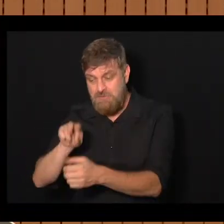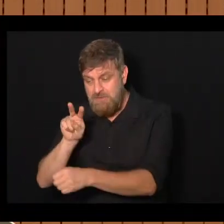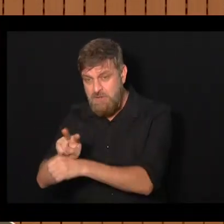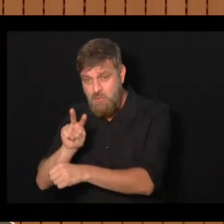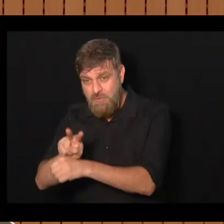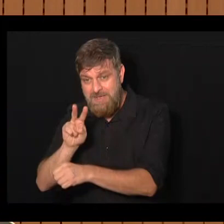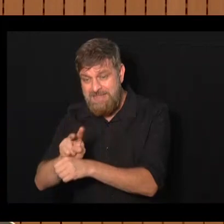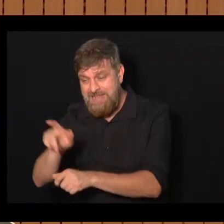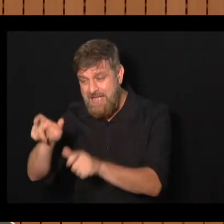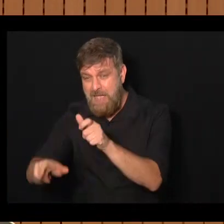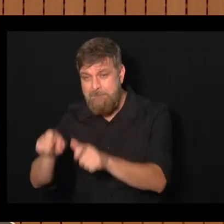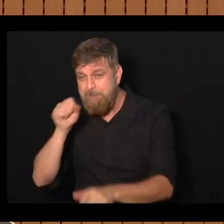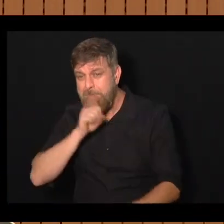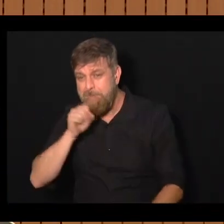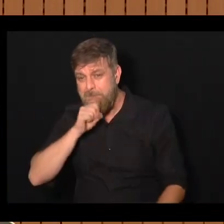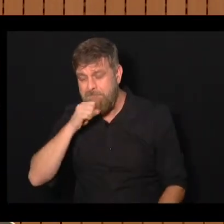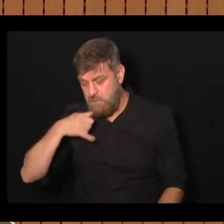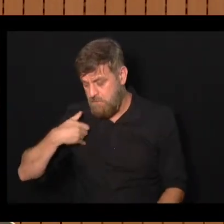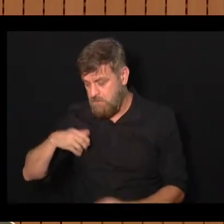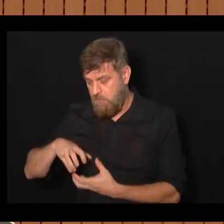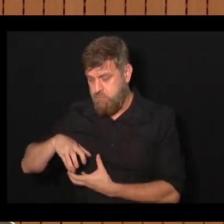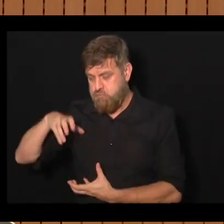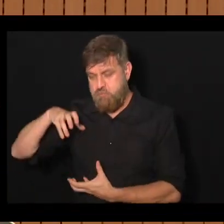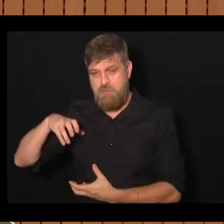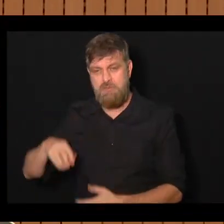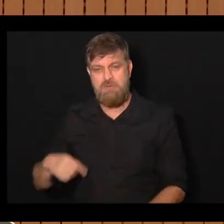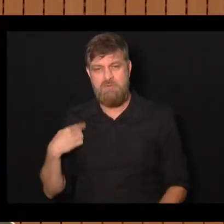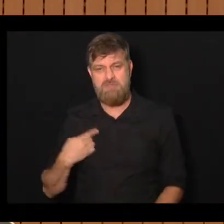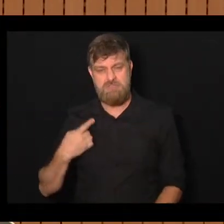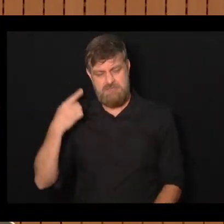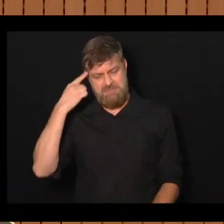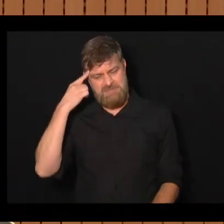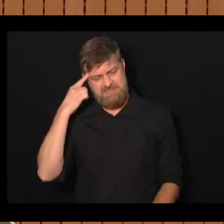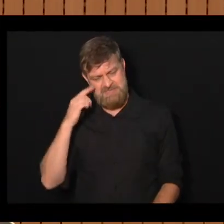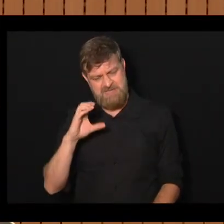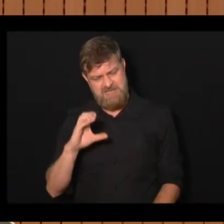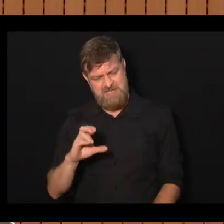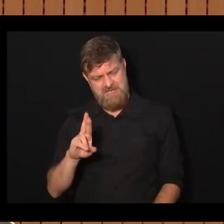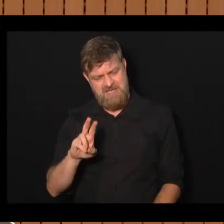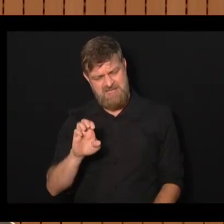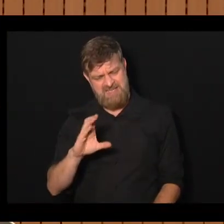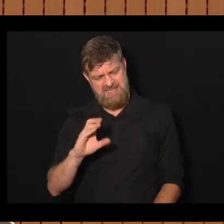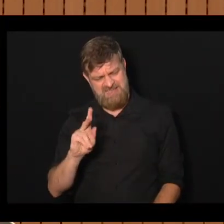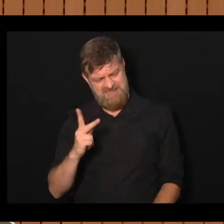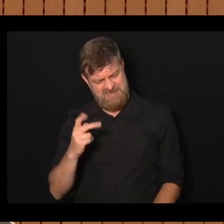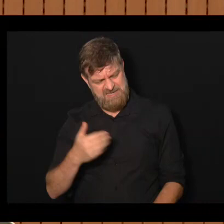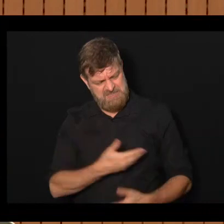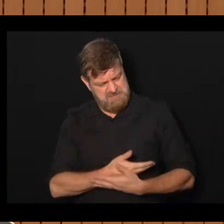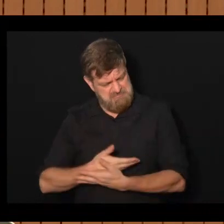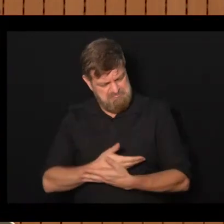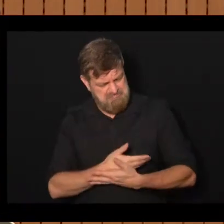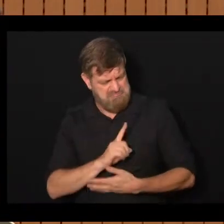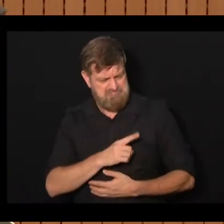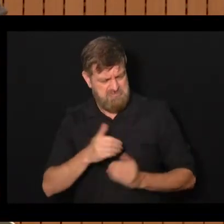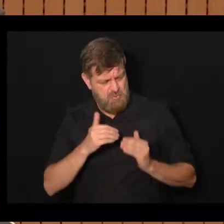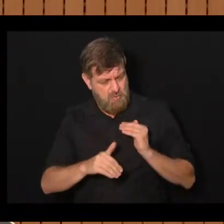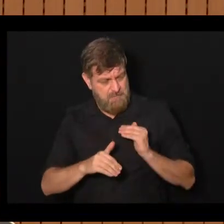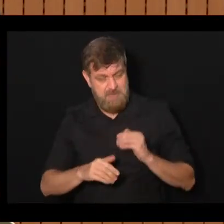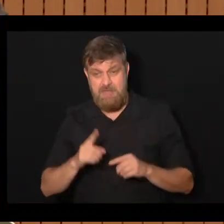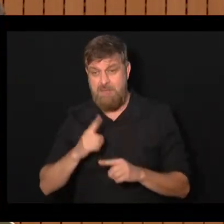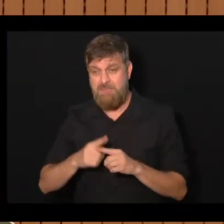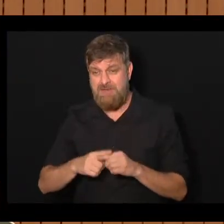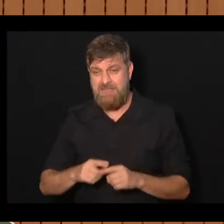ao Idoso, que é um termo mais técnico. Mas a gente fala creche para idoso, por que que a gente usa esse termo? Para ficar